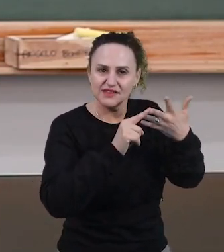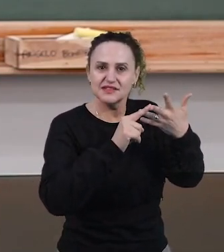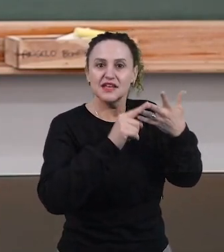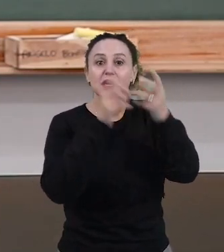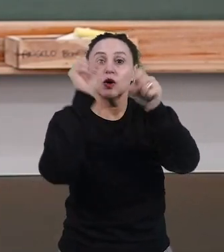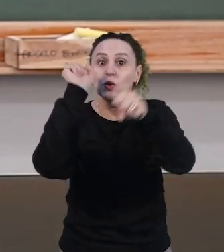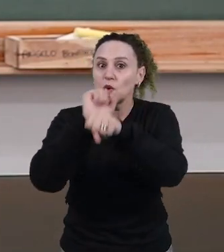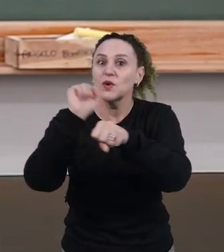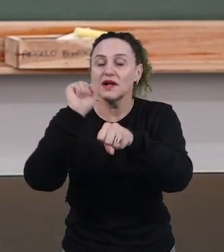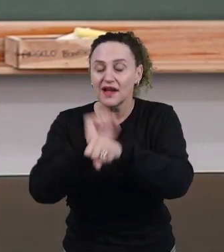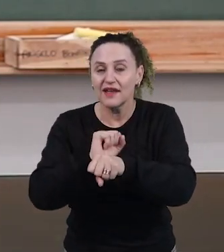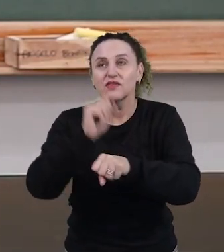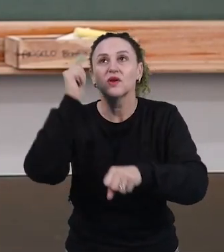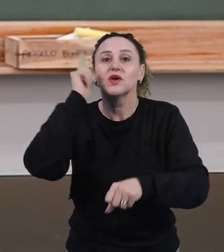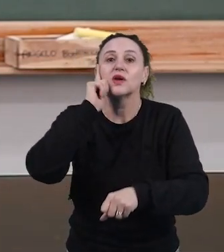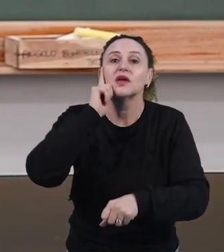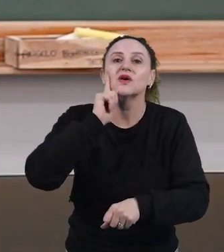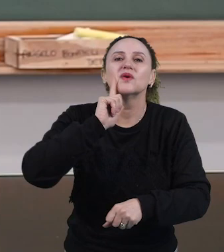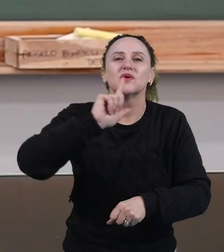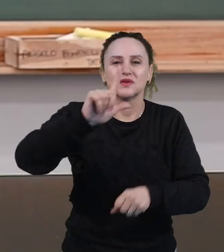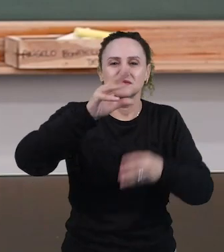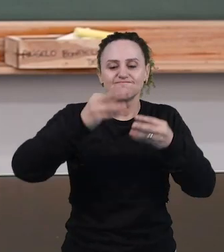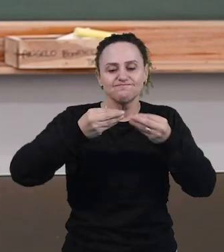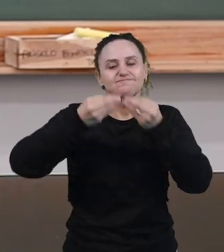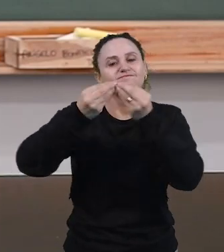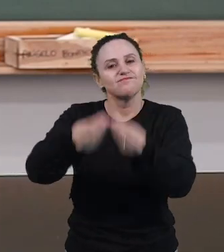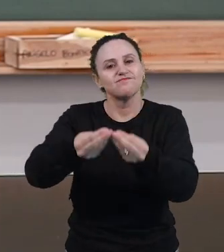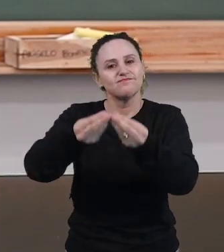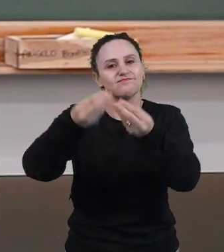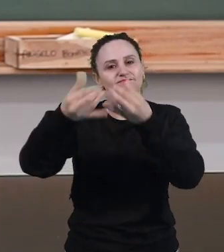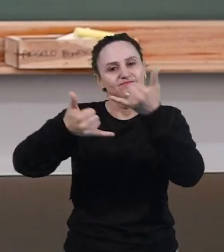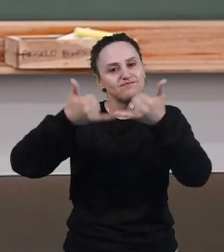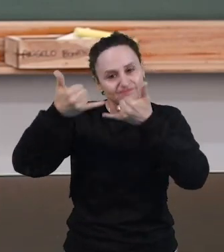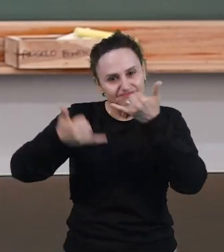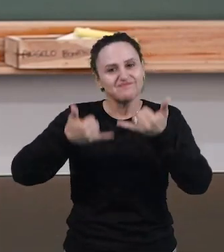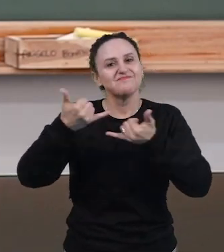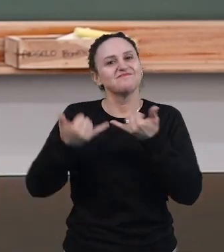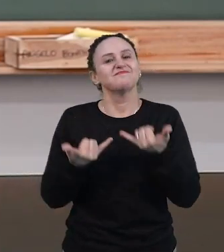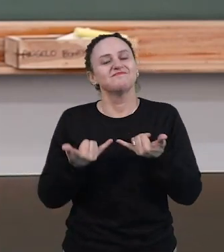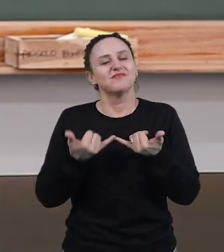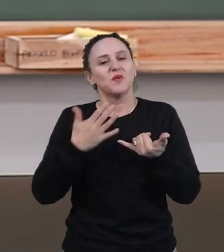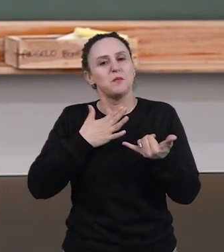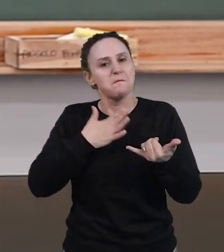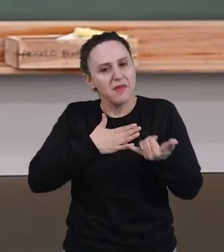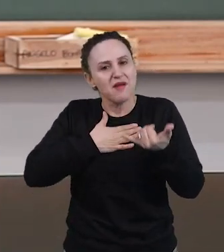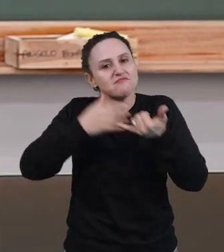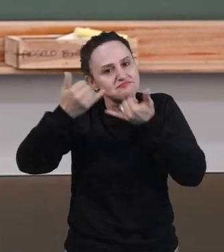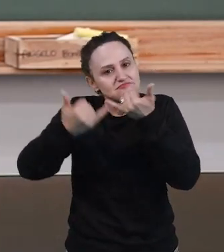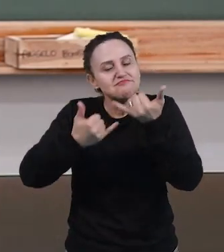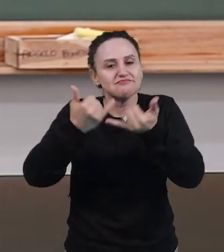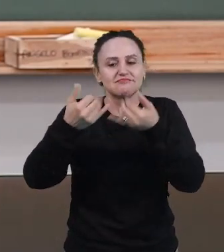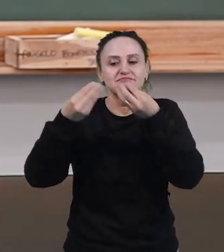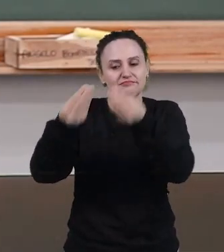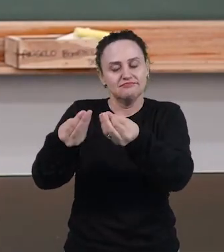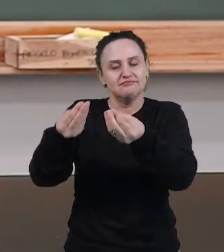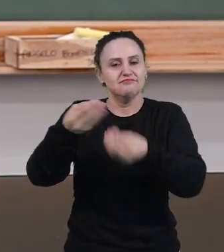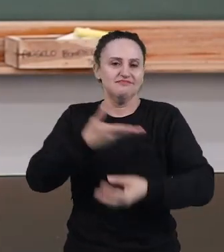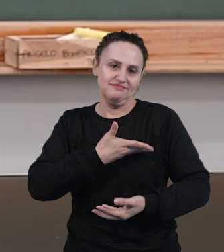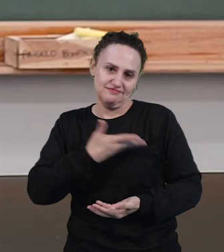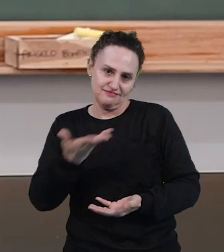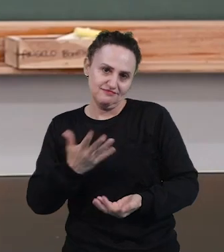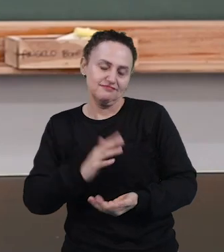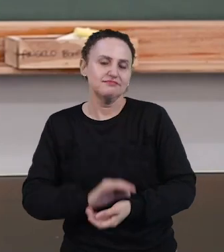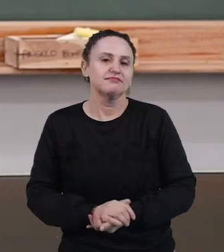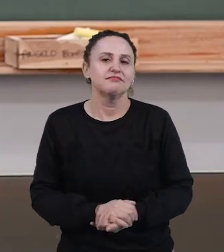já consigo entregar o meu presentinho, o meu brinquedo lá pro outro. E eu entro